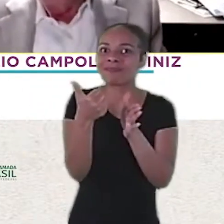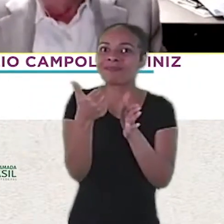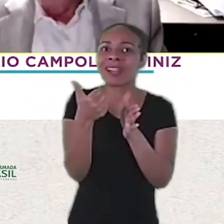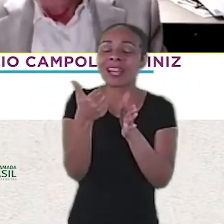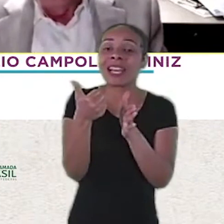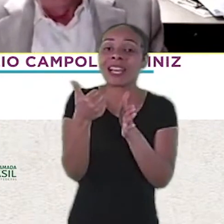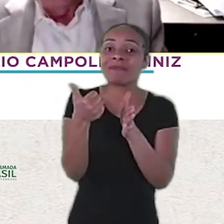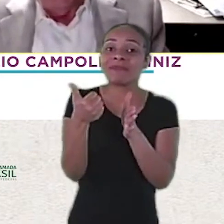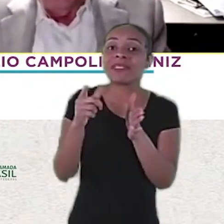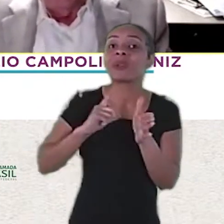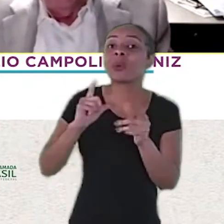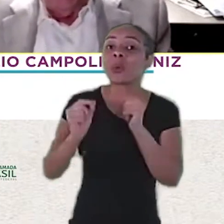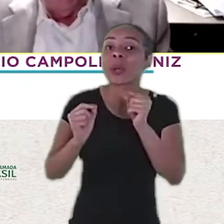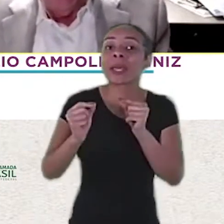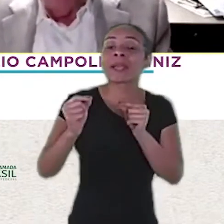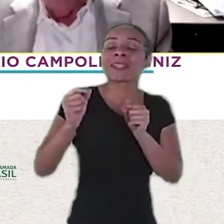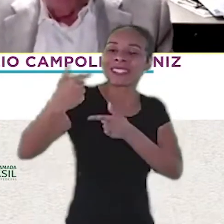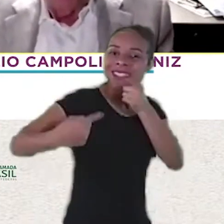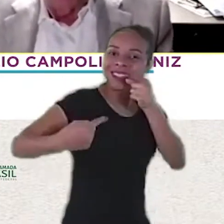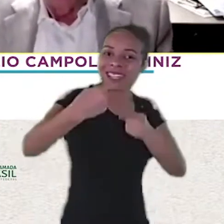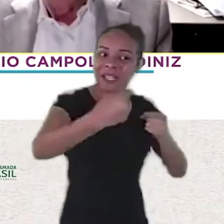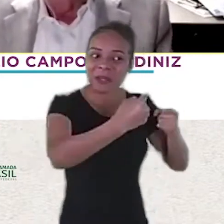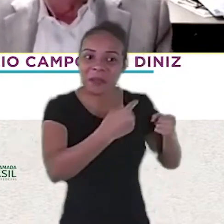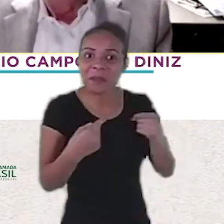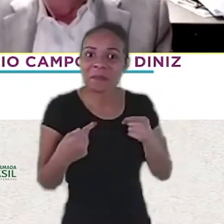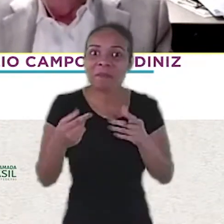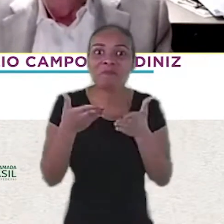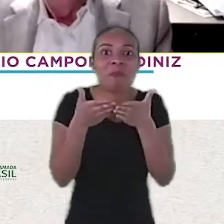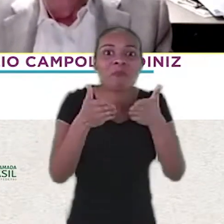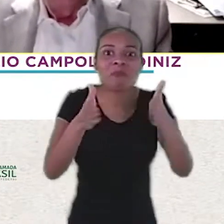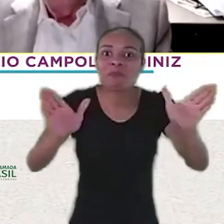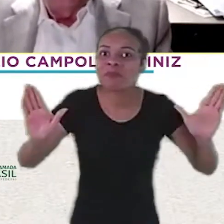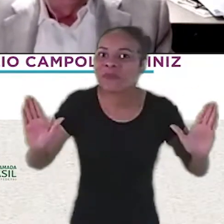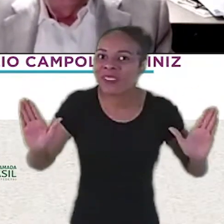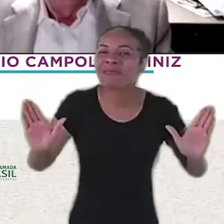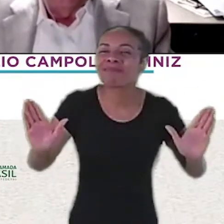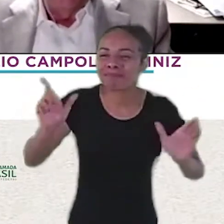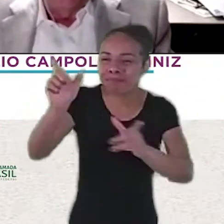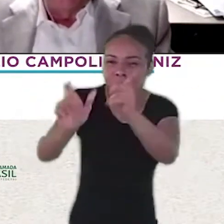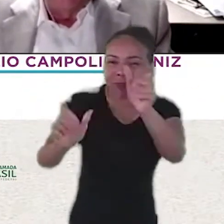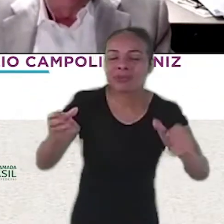um psicanalista, tá certo? Que realmente foi o meu maior desafio.